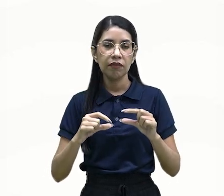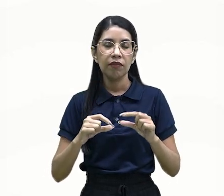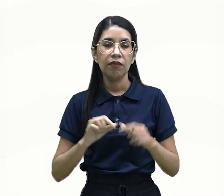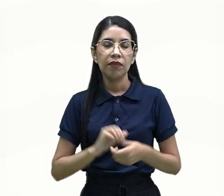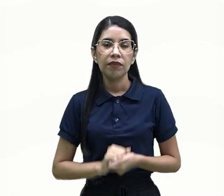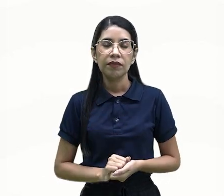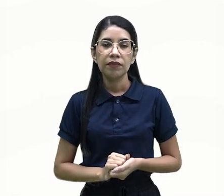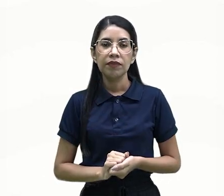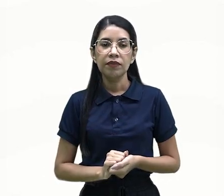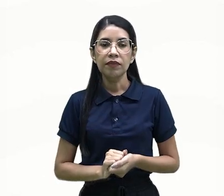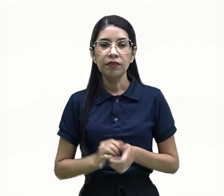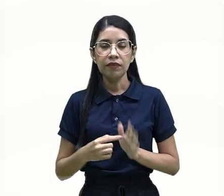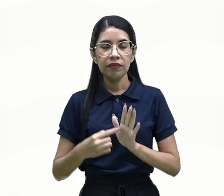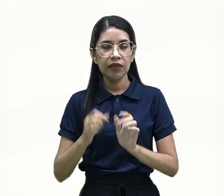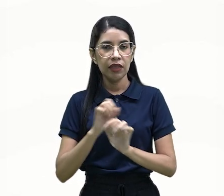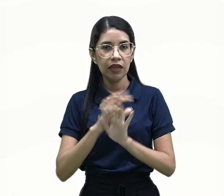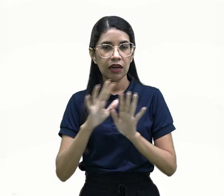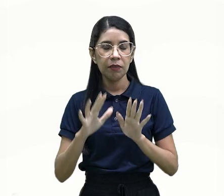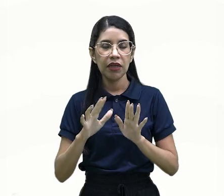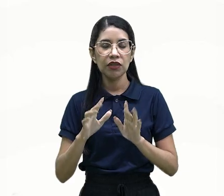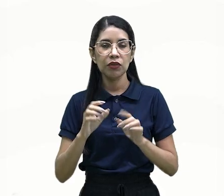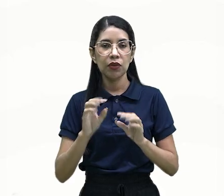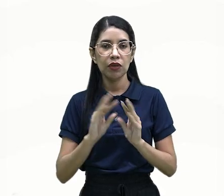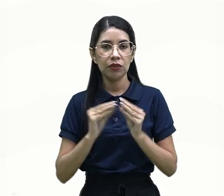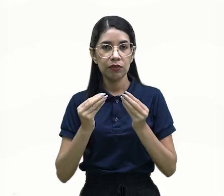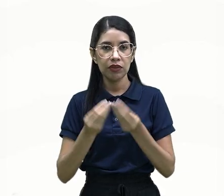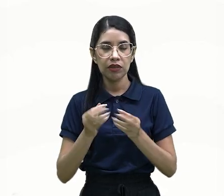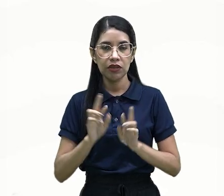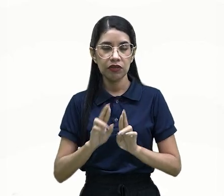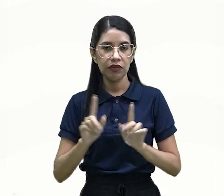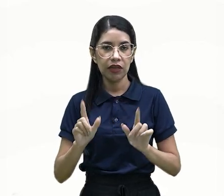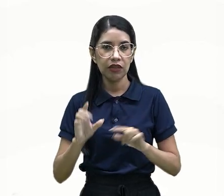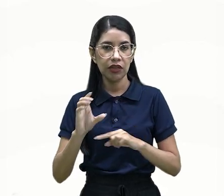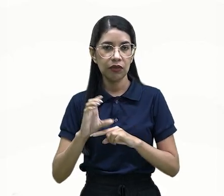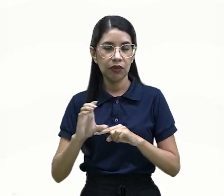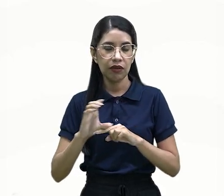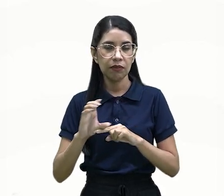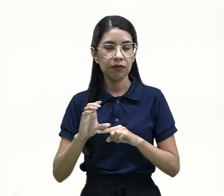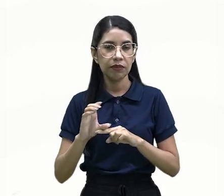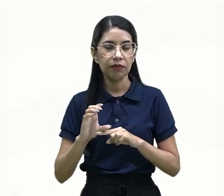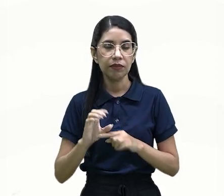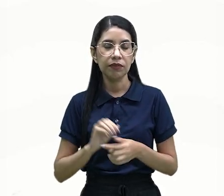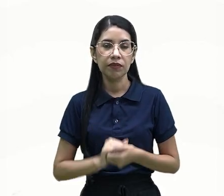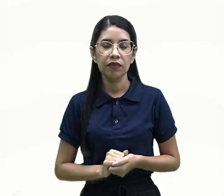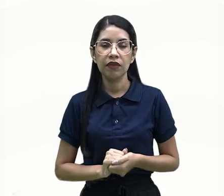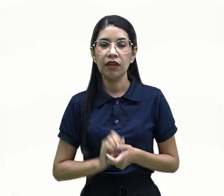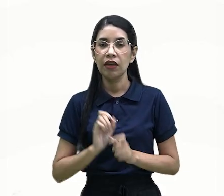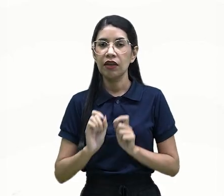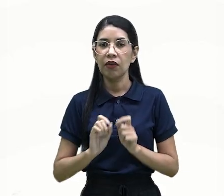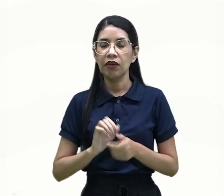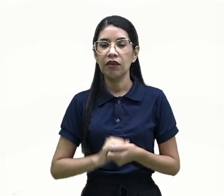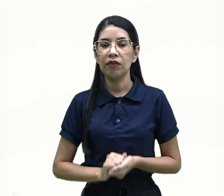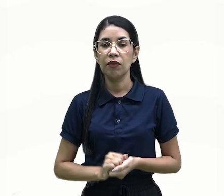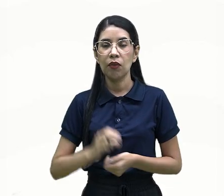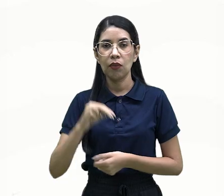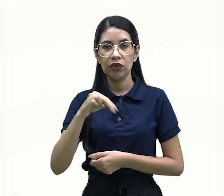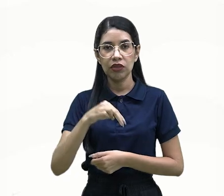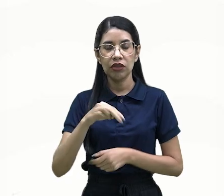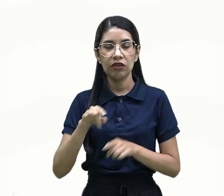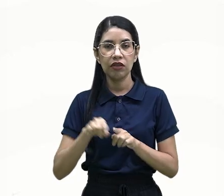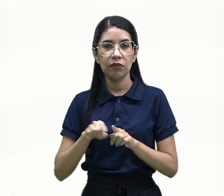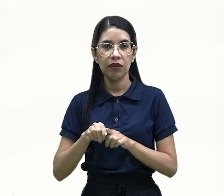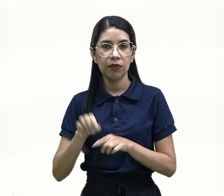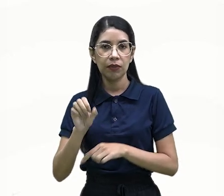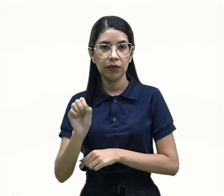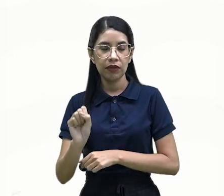marcar justamente os elementos que são diferentes do carbono que estão no meio da cadeia, que são o nitrogênio e o